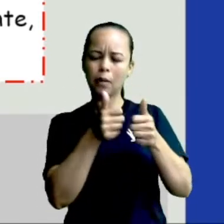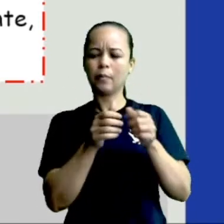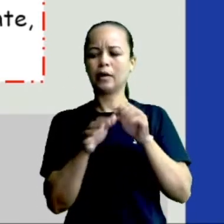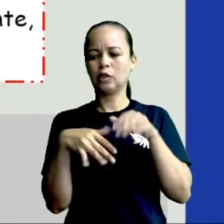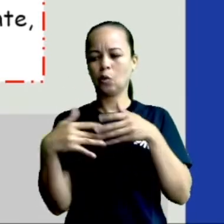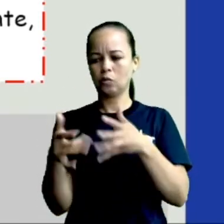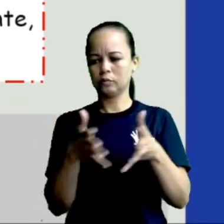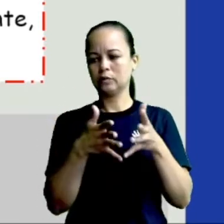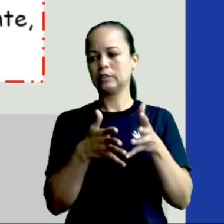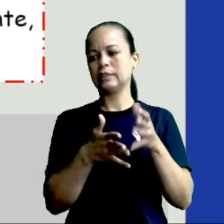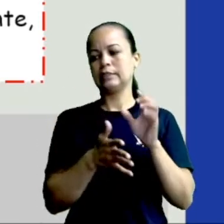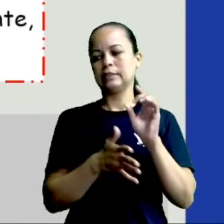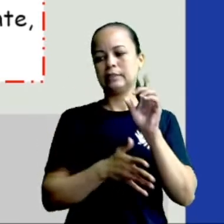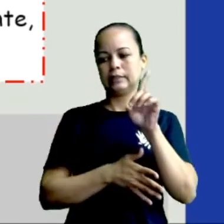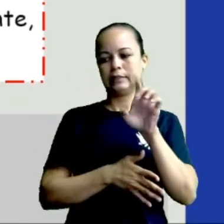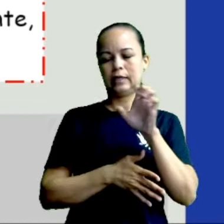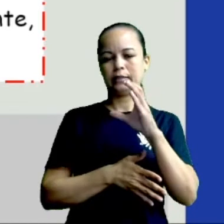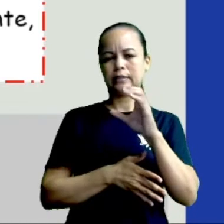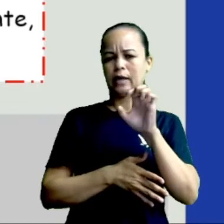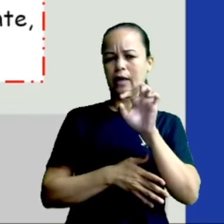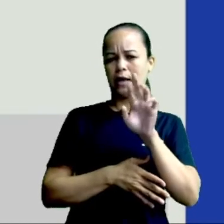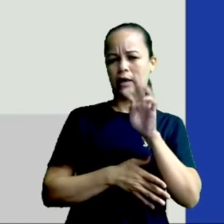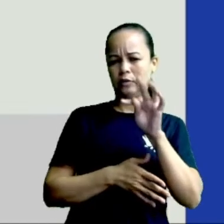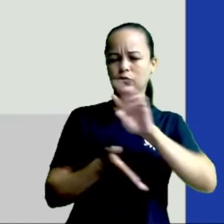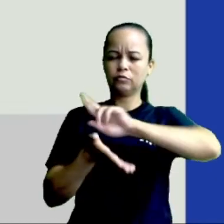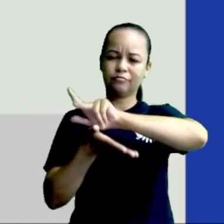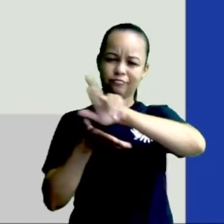incontestavelmente, de certo, entre outras.